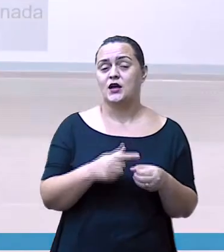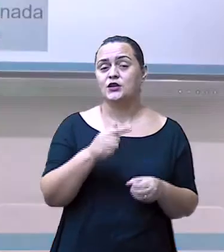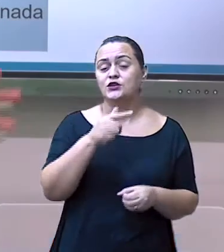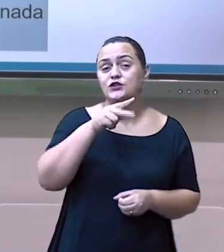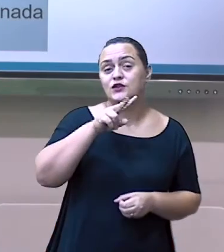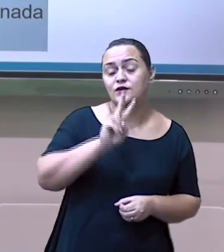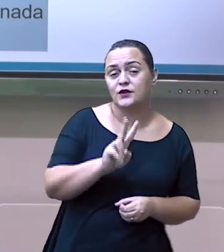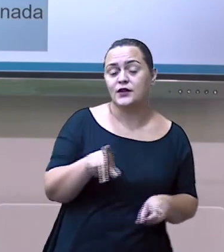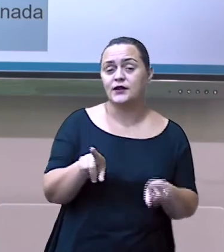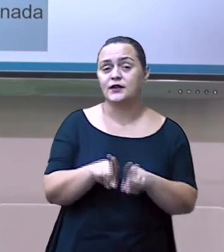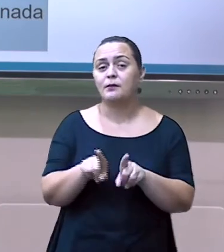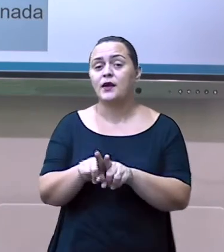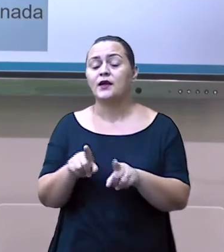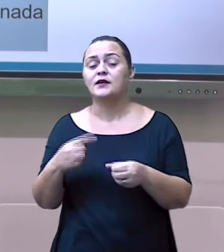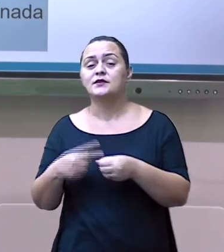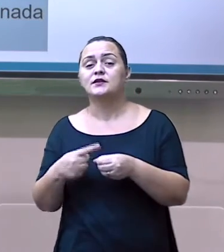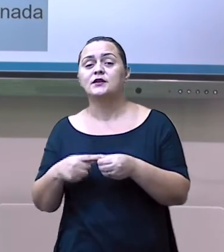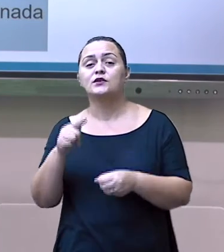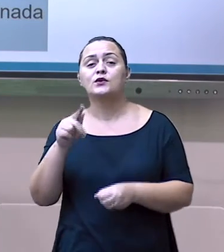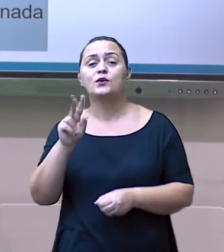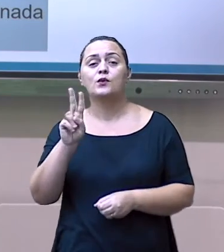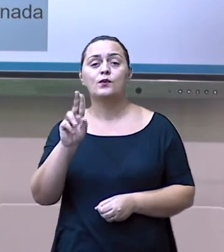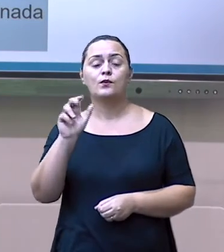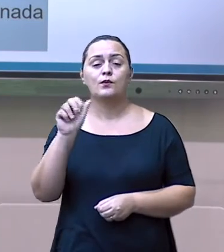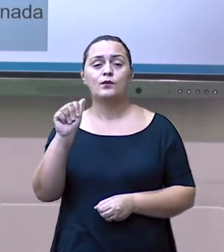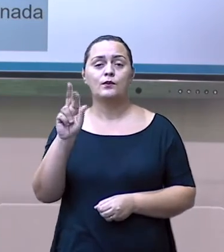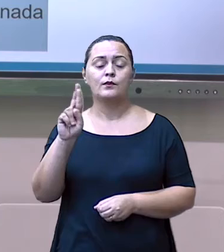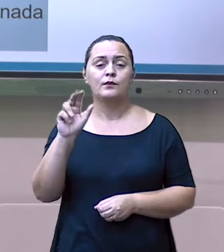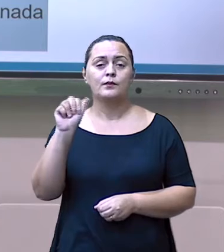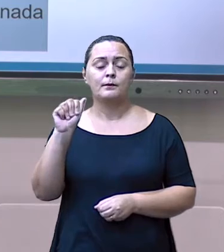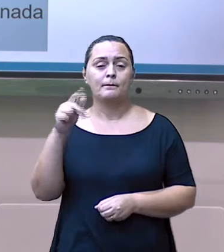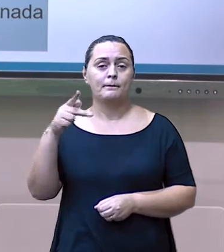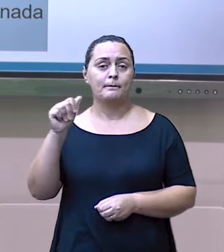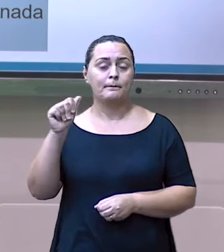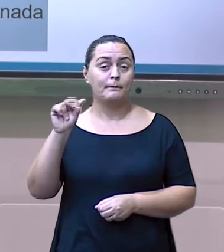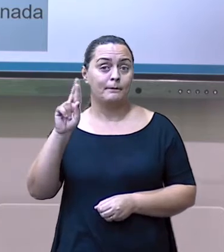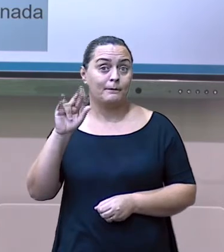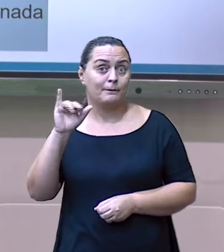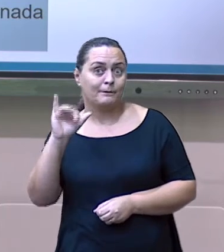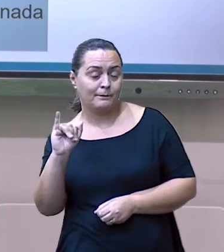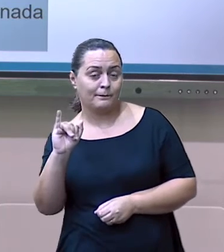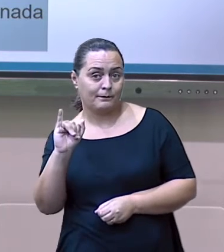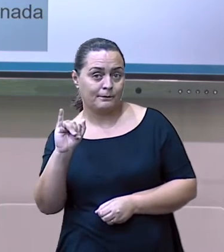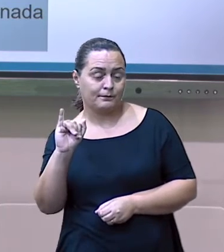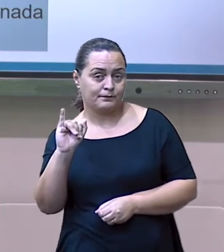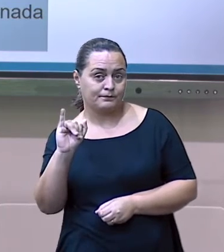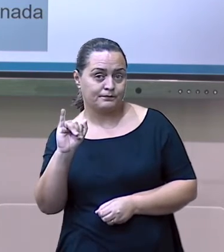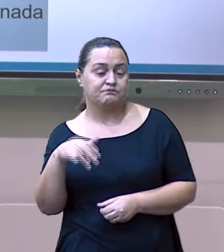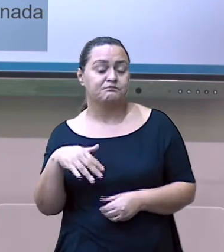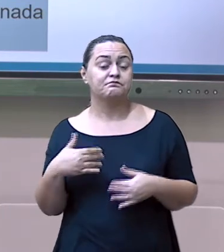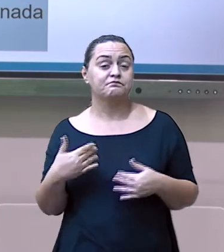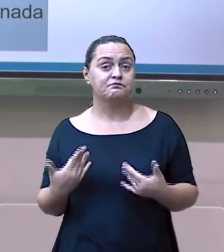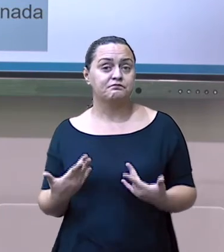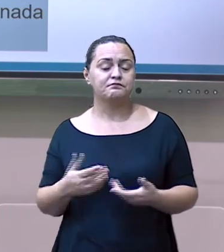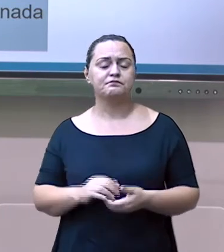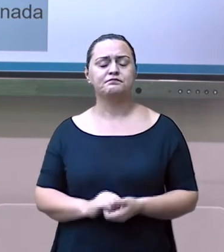A praia preferida dos valadarenses. Brincadeira também, pessoal. Mas vamos lá.